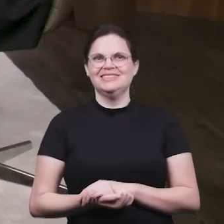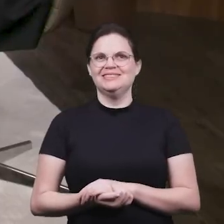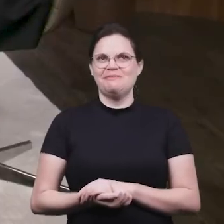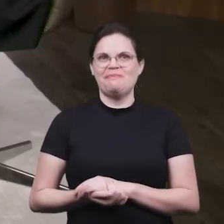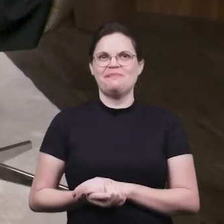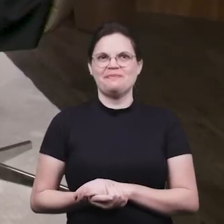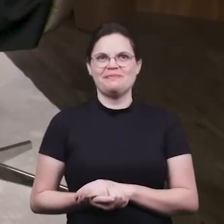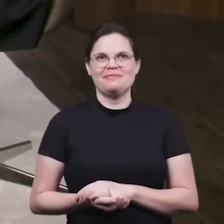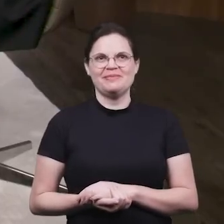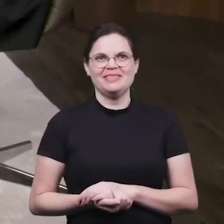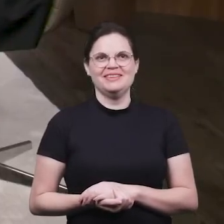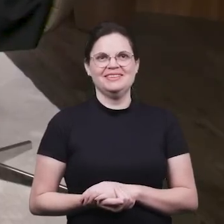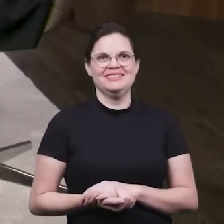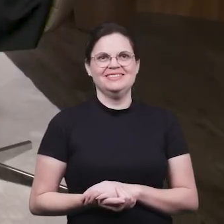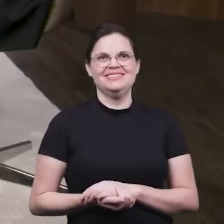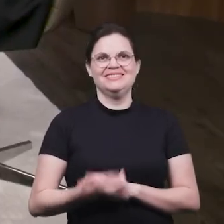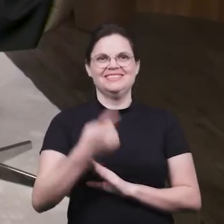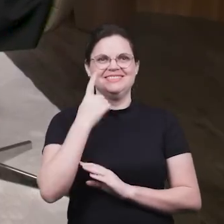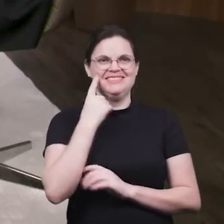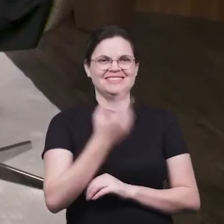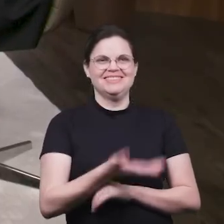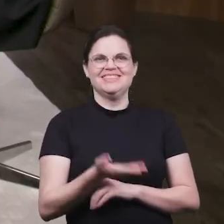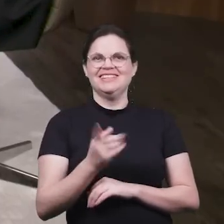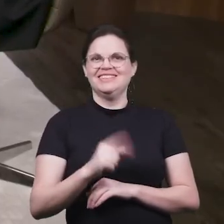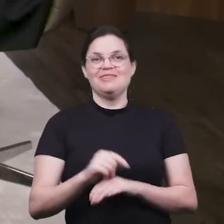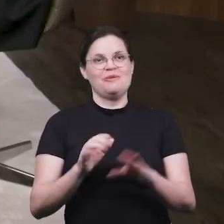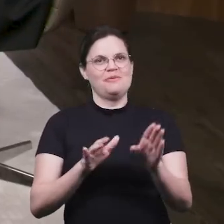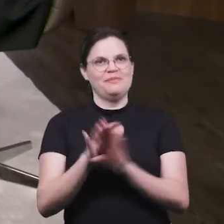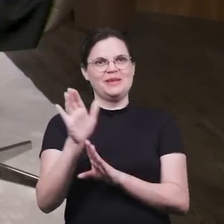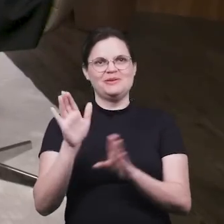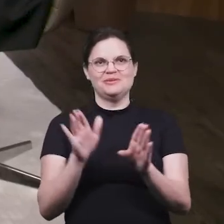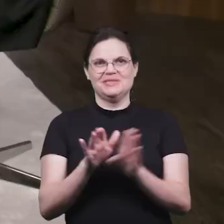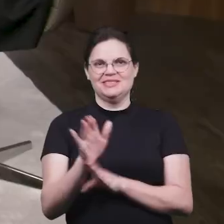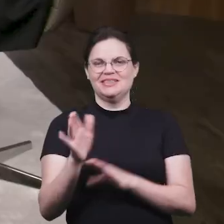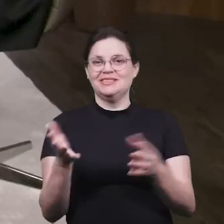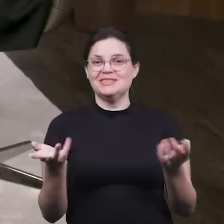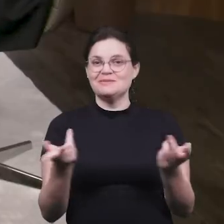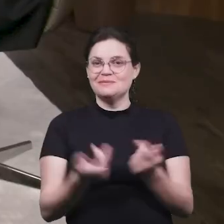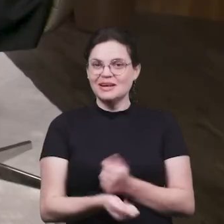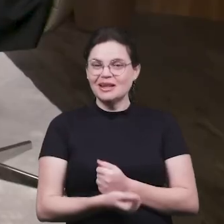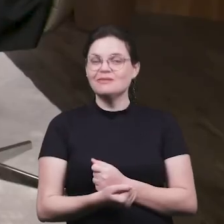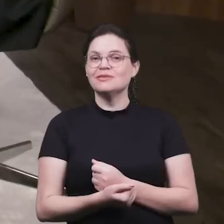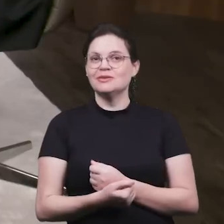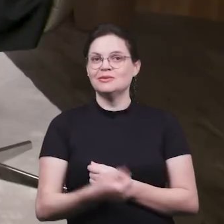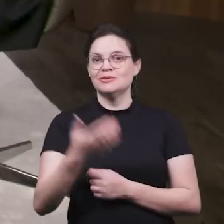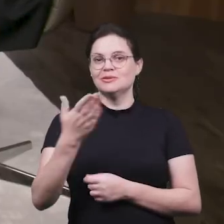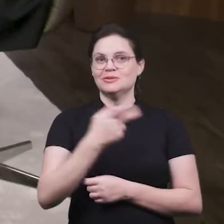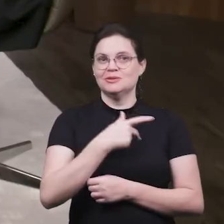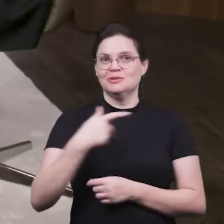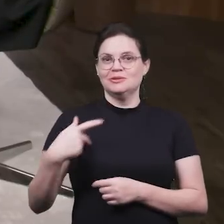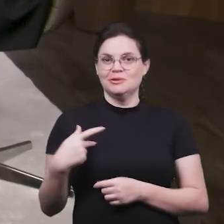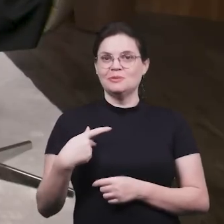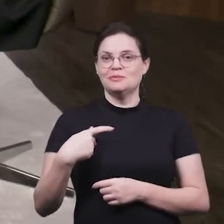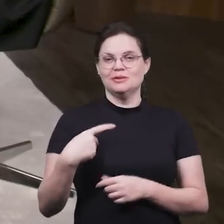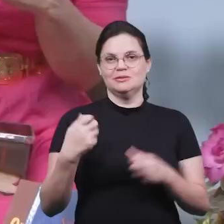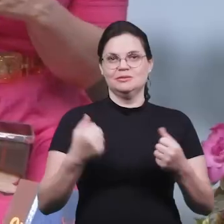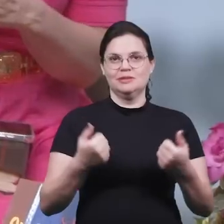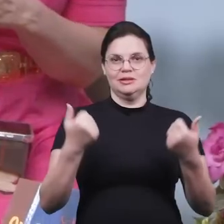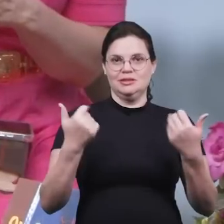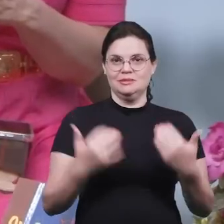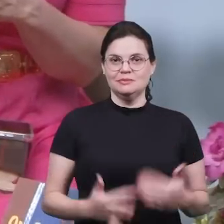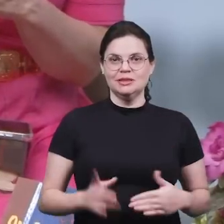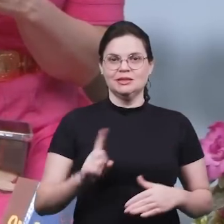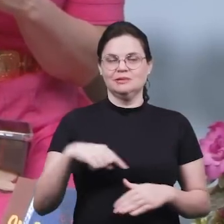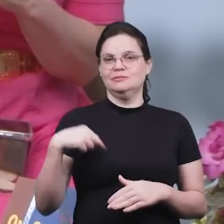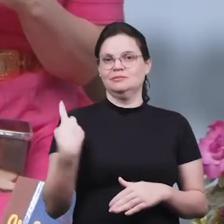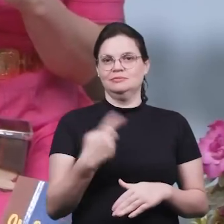Né, minha amiga? São conselhos preciosos e objetivos que Pastor Samir e Tâmila trouxeram para os